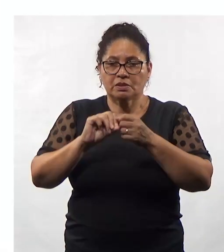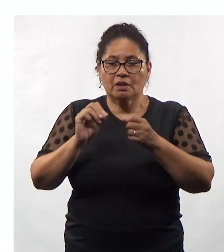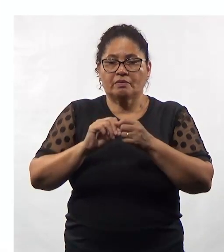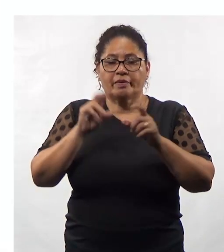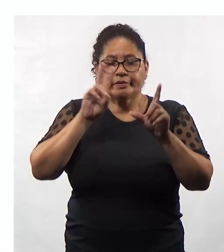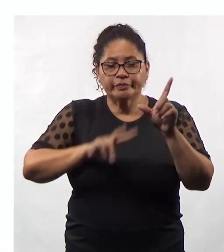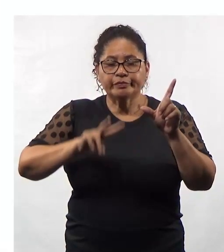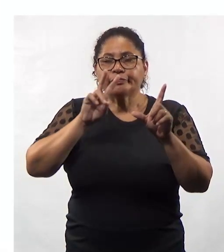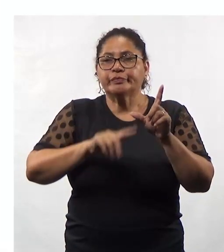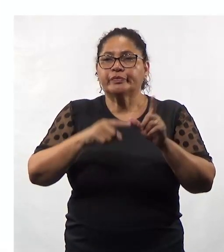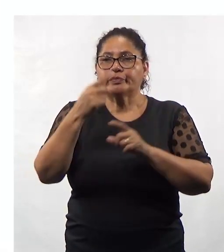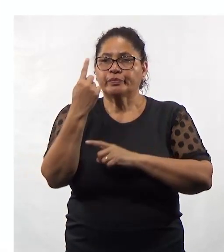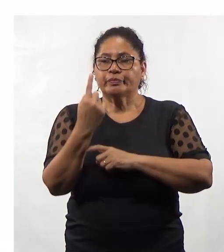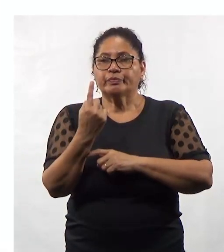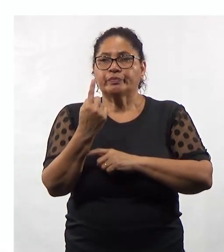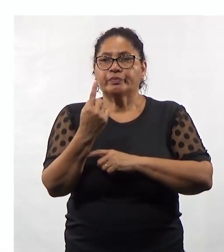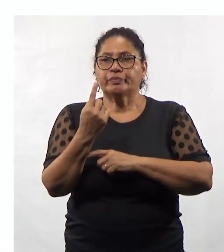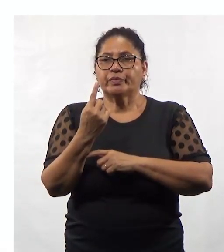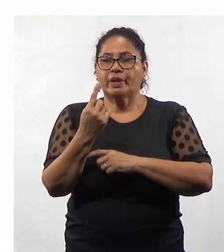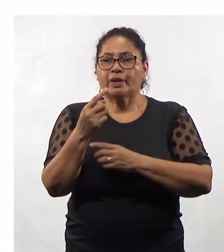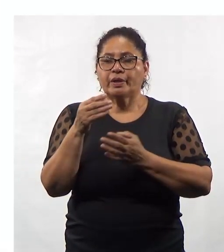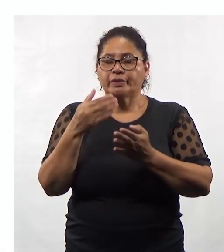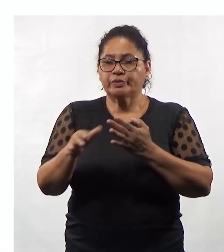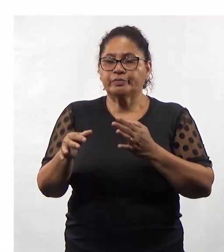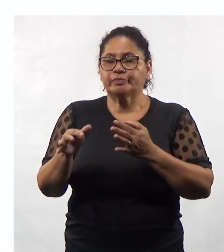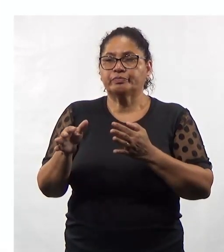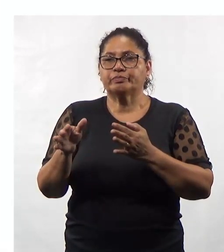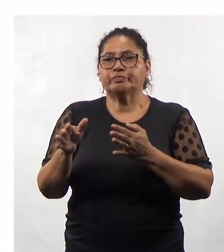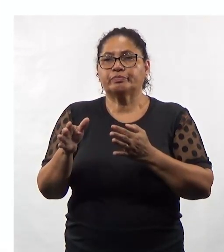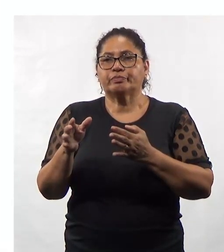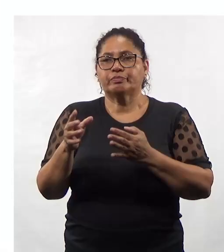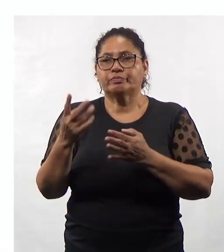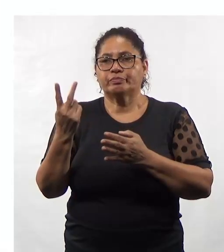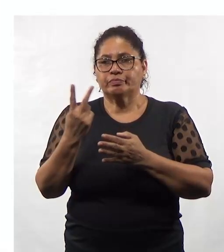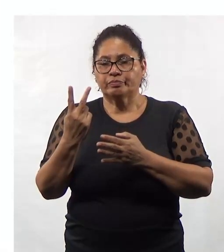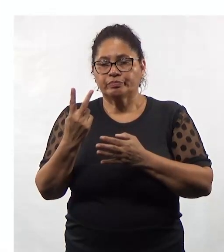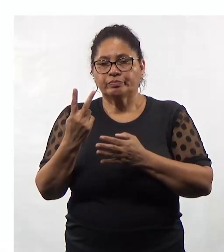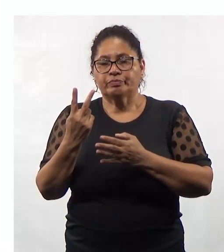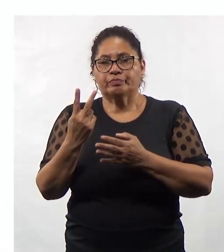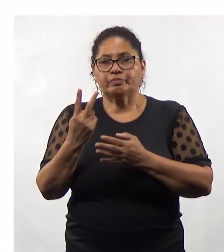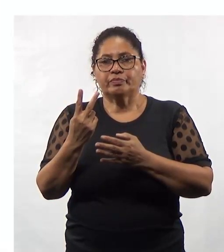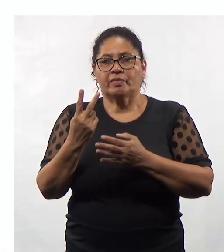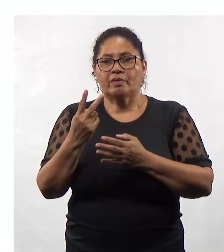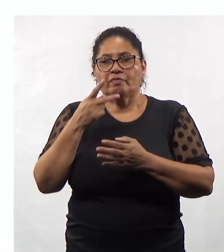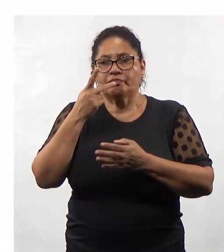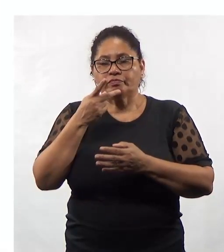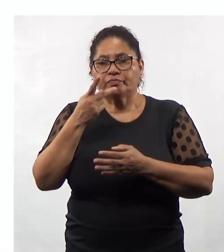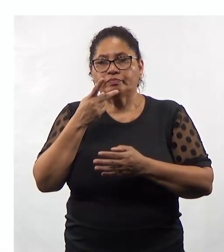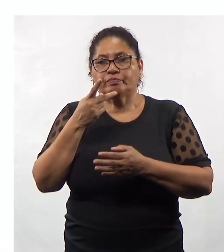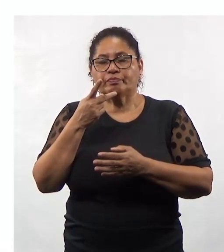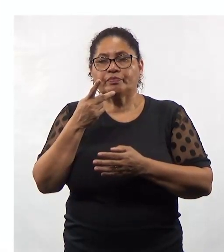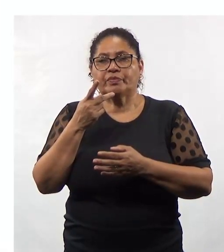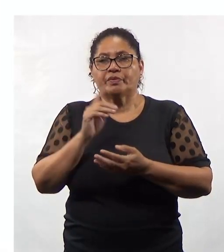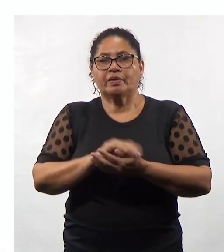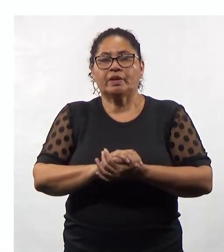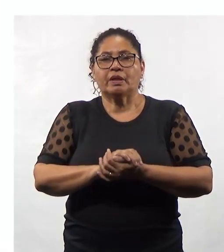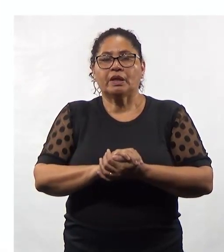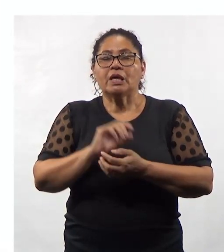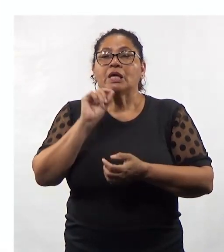gente já fez a leitura do primeiro item, dispensa aí a leitura do segundo. Vale ressaltar